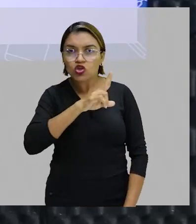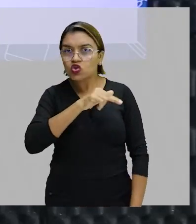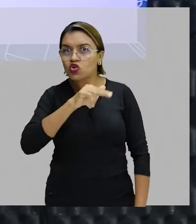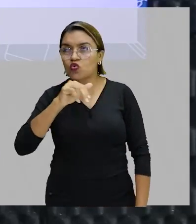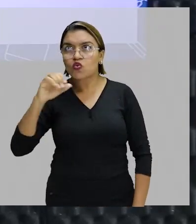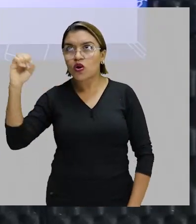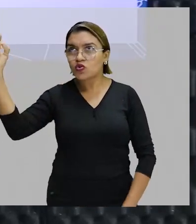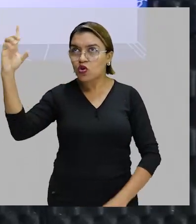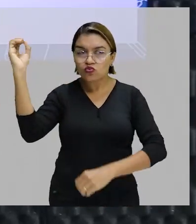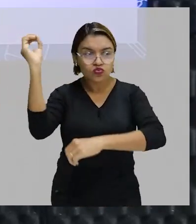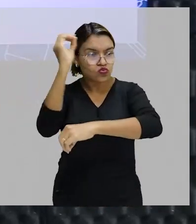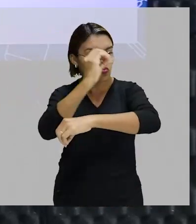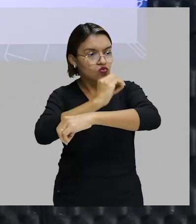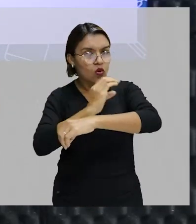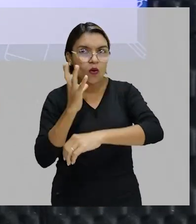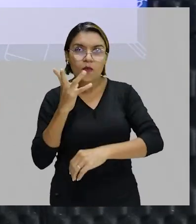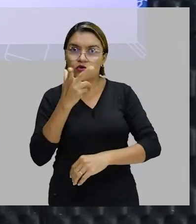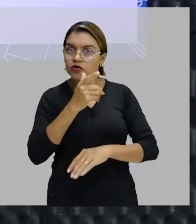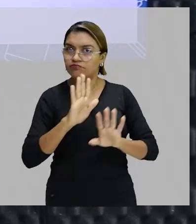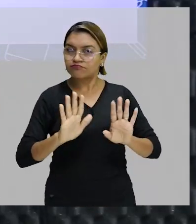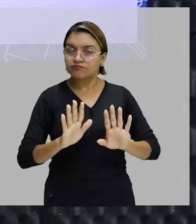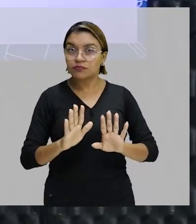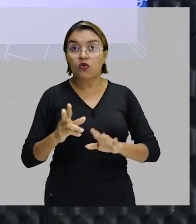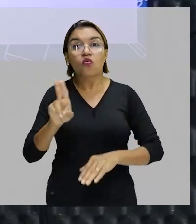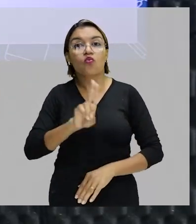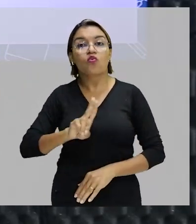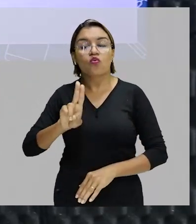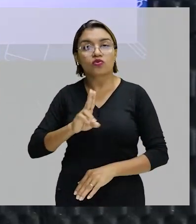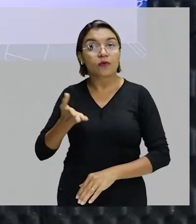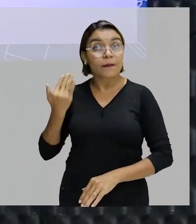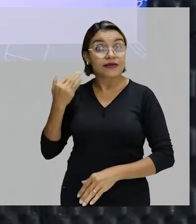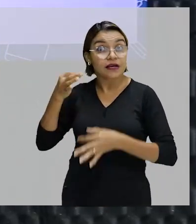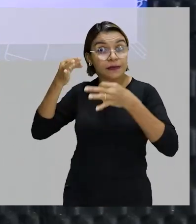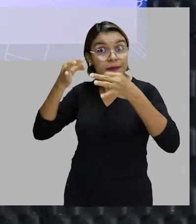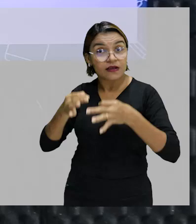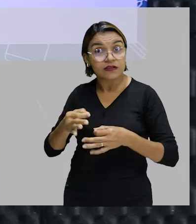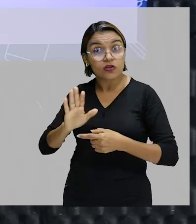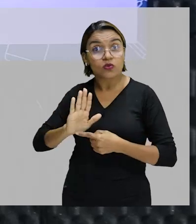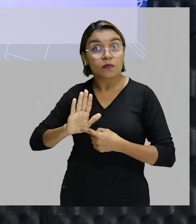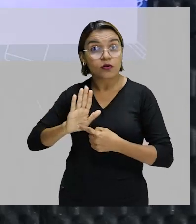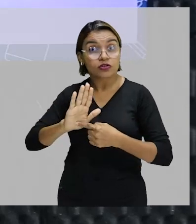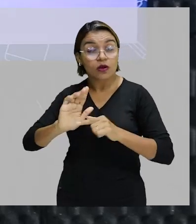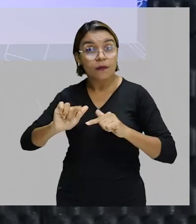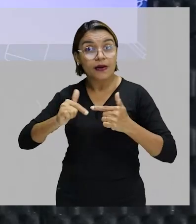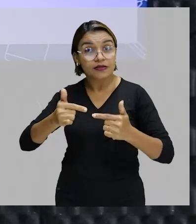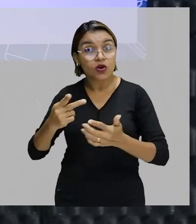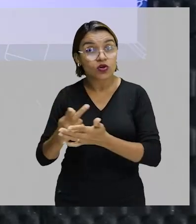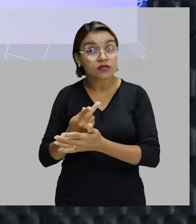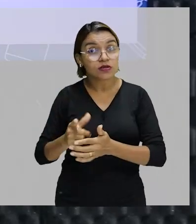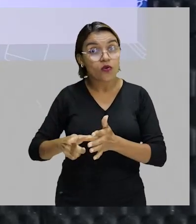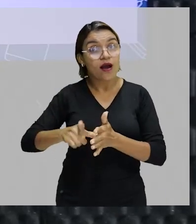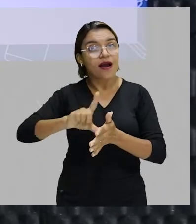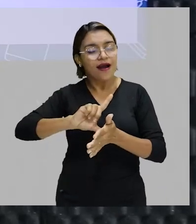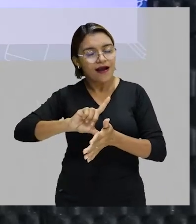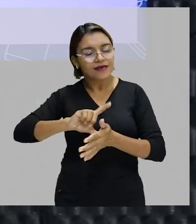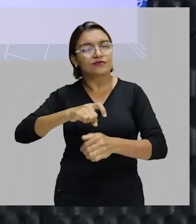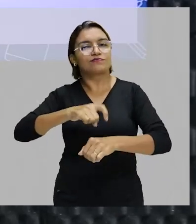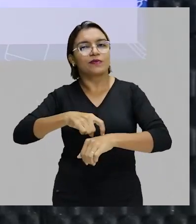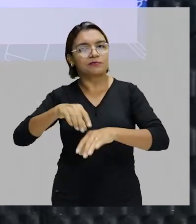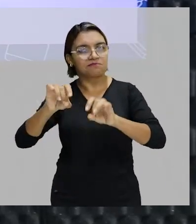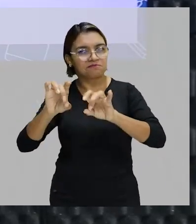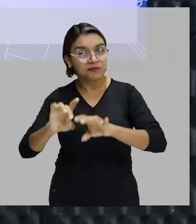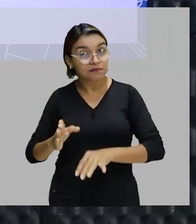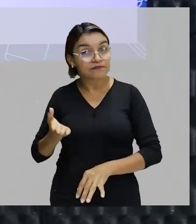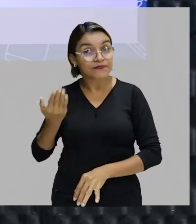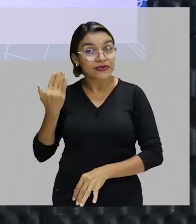bonito. Então, eu uso o passado perfeito para expressar uma ação que aconteceu antes de um momento específico do passado.